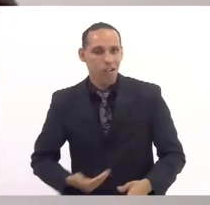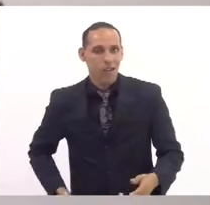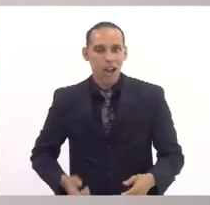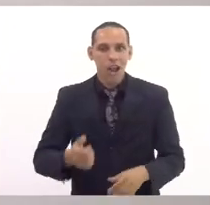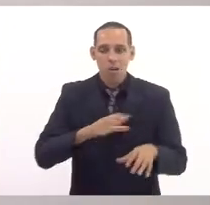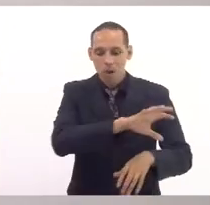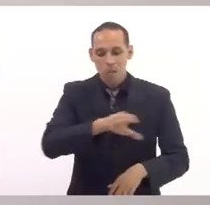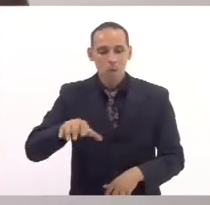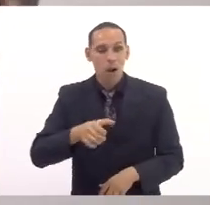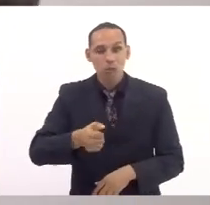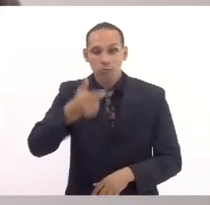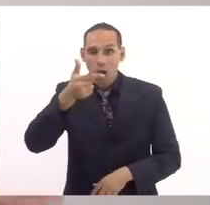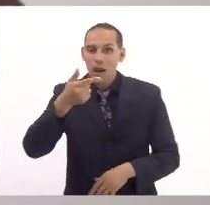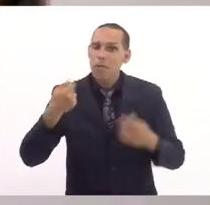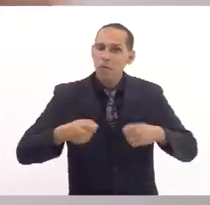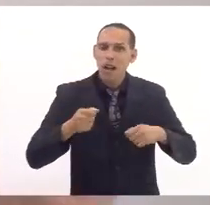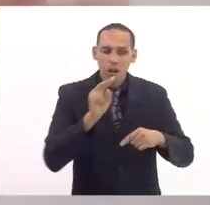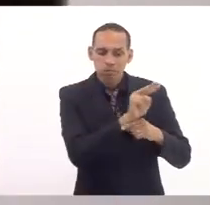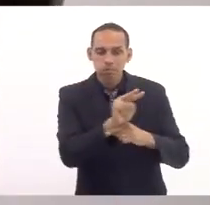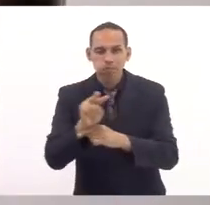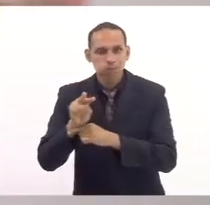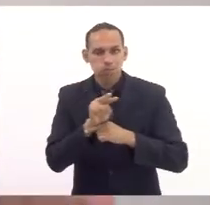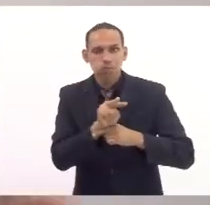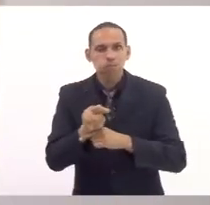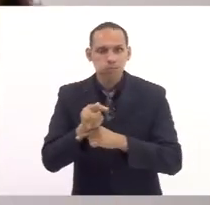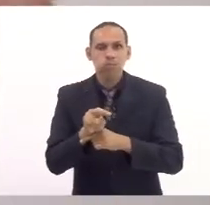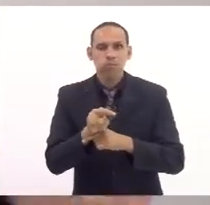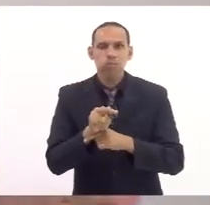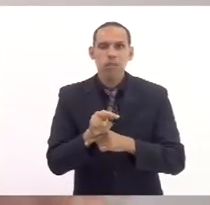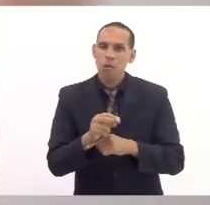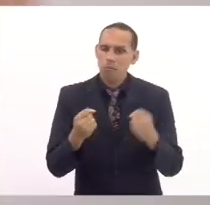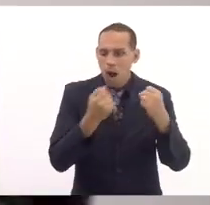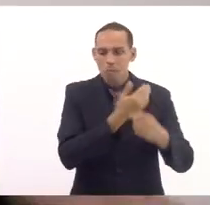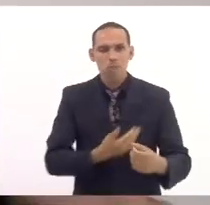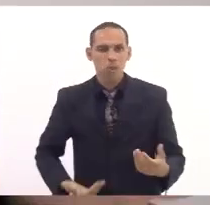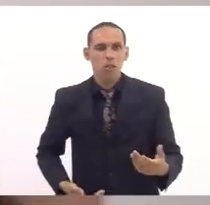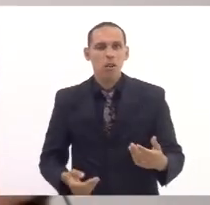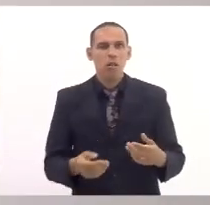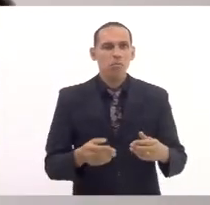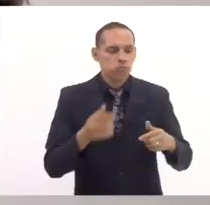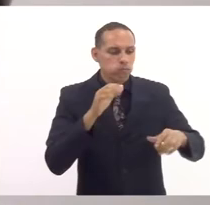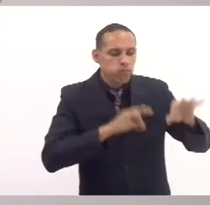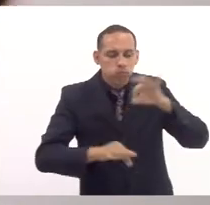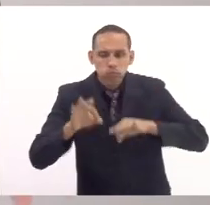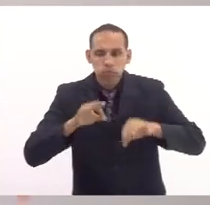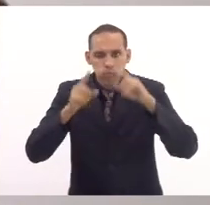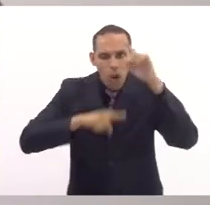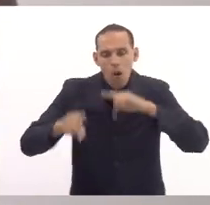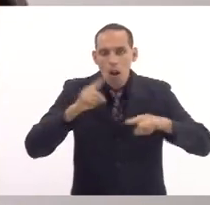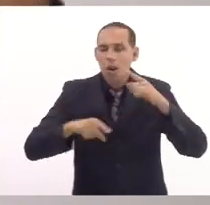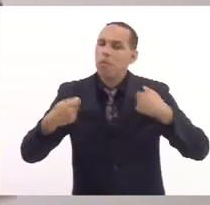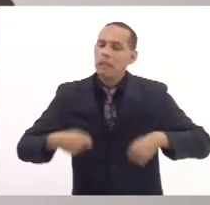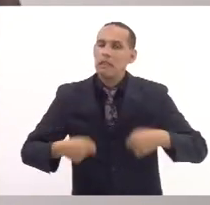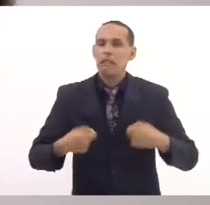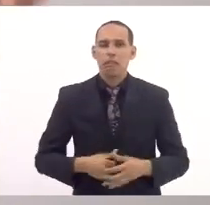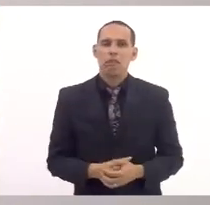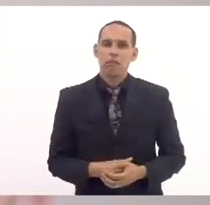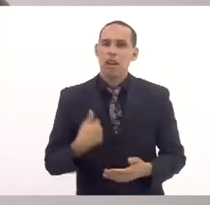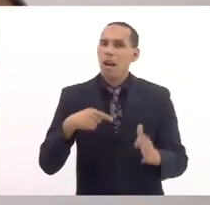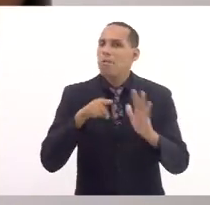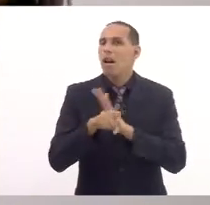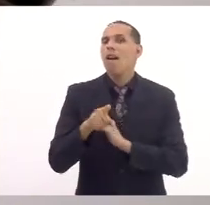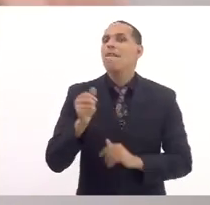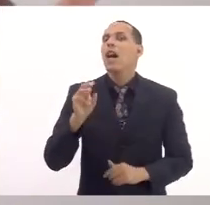12, efetivamente o poder público teria que assumir a responsabilidade dessas 12. Aí eu perguntei a você, qual seria o